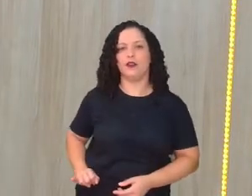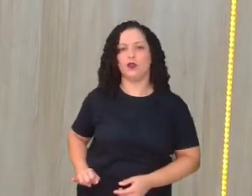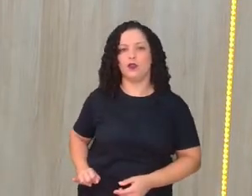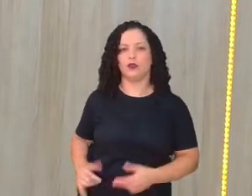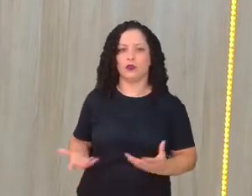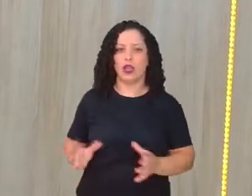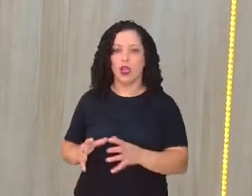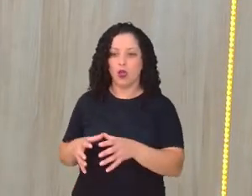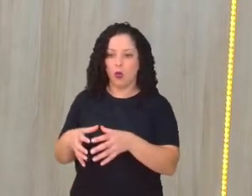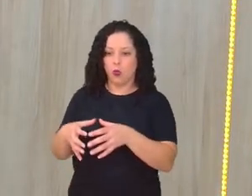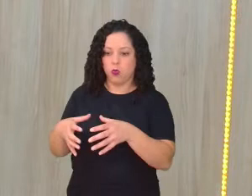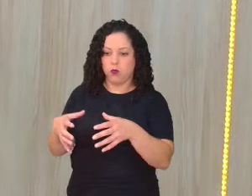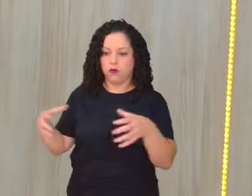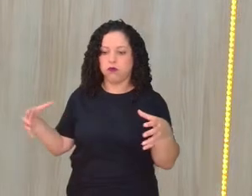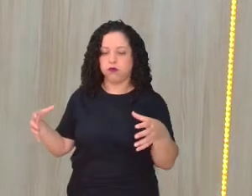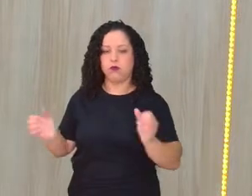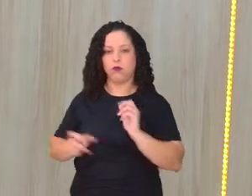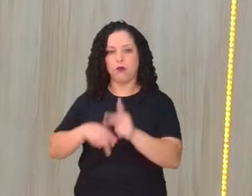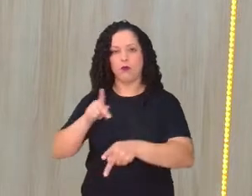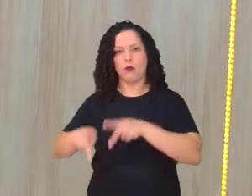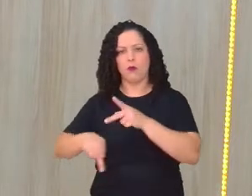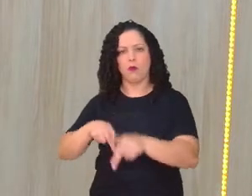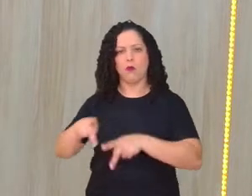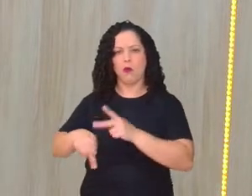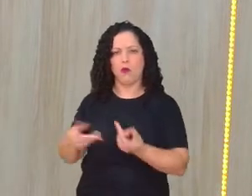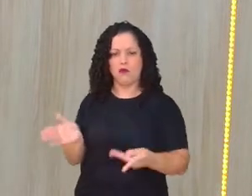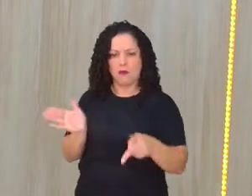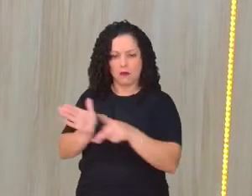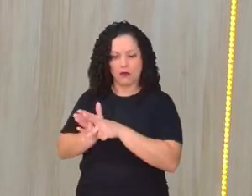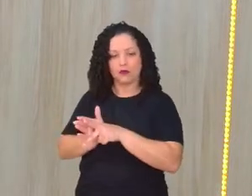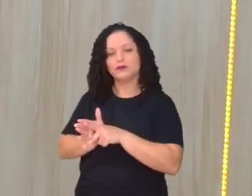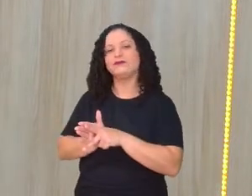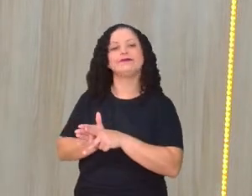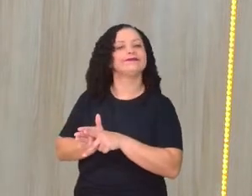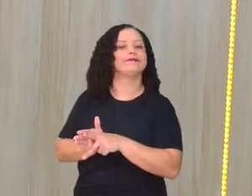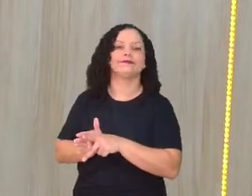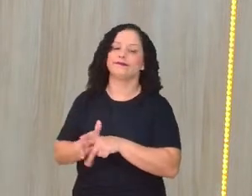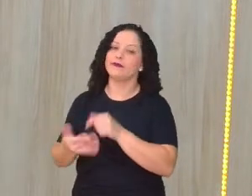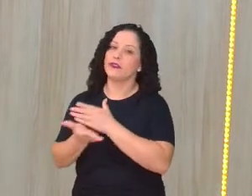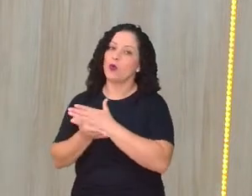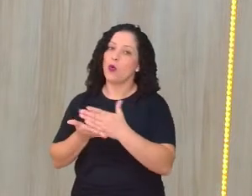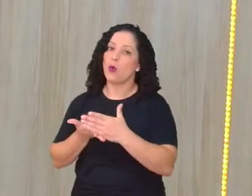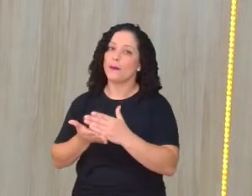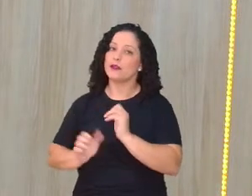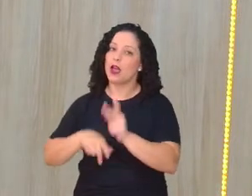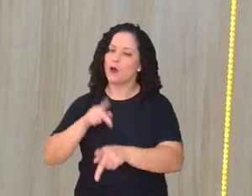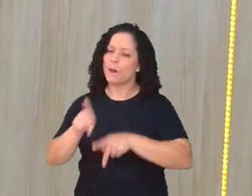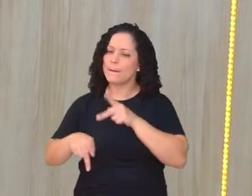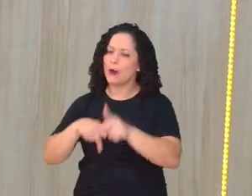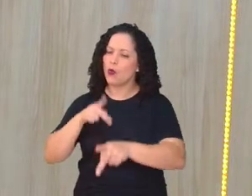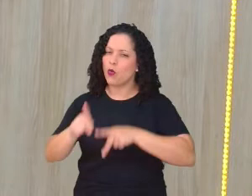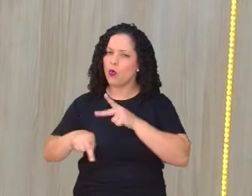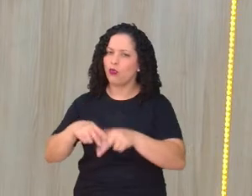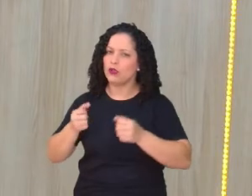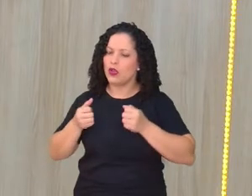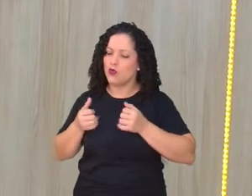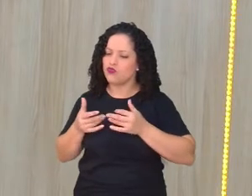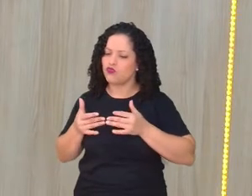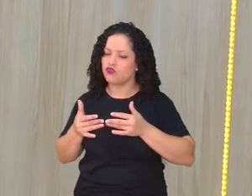assim homogêneo, né, uma civilização homogênea, né, que vai começar com um determinado povo e vai